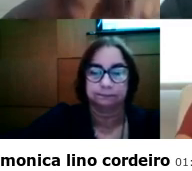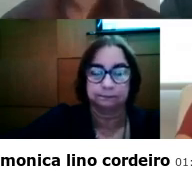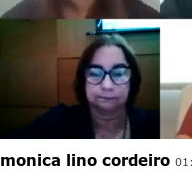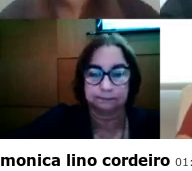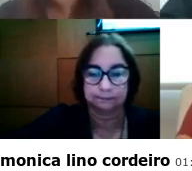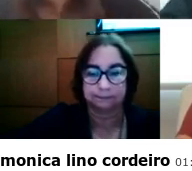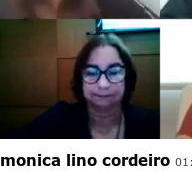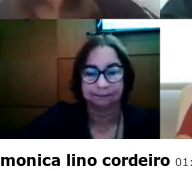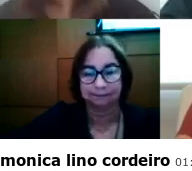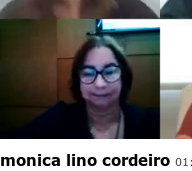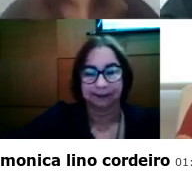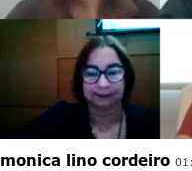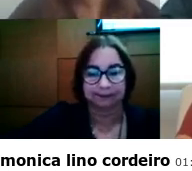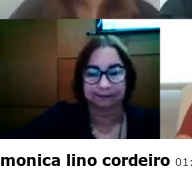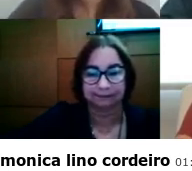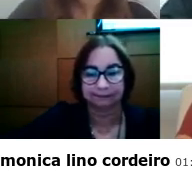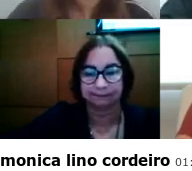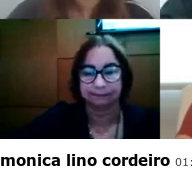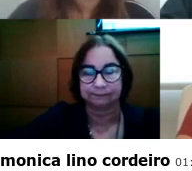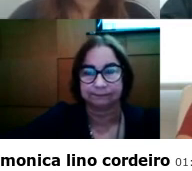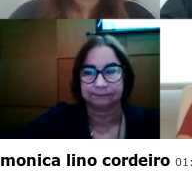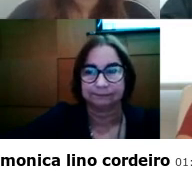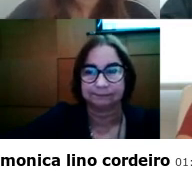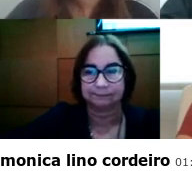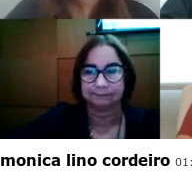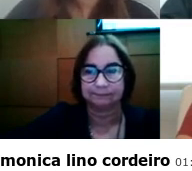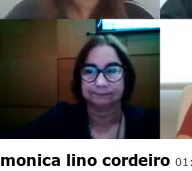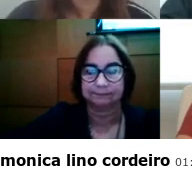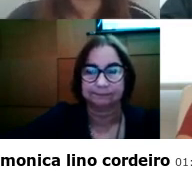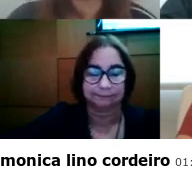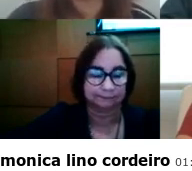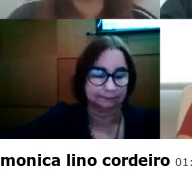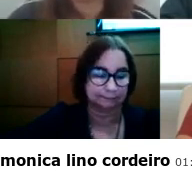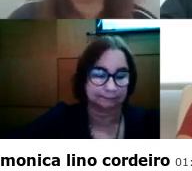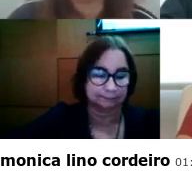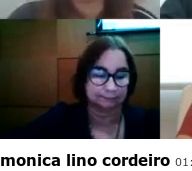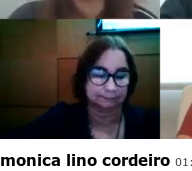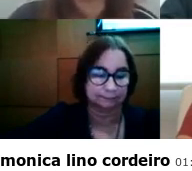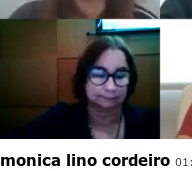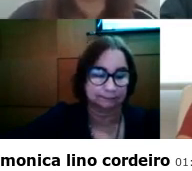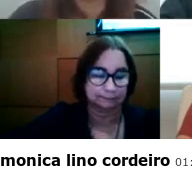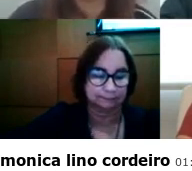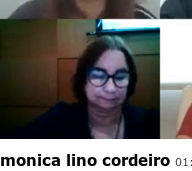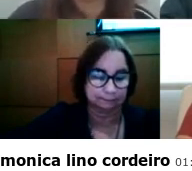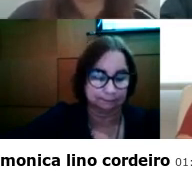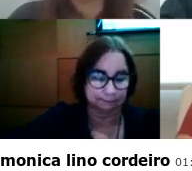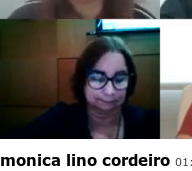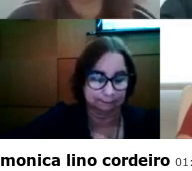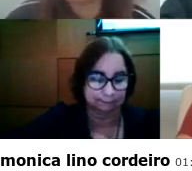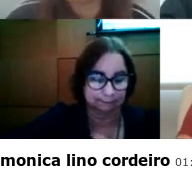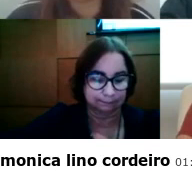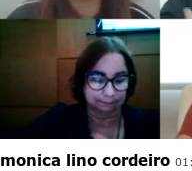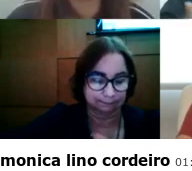só mais um ponto sim a menina falou aqui que a gente era um pouco psicóloga